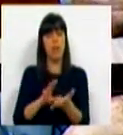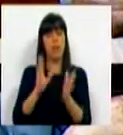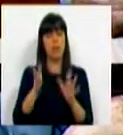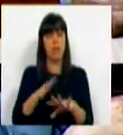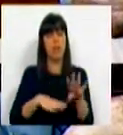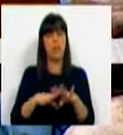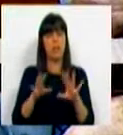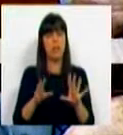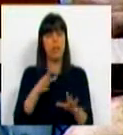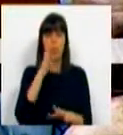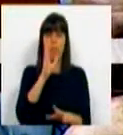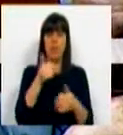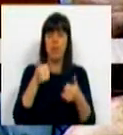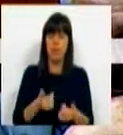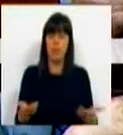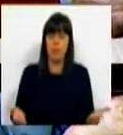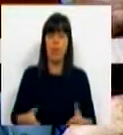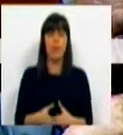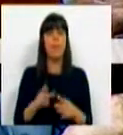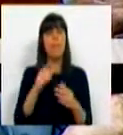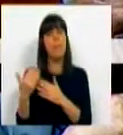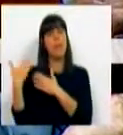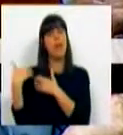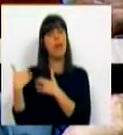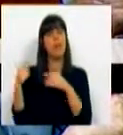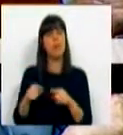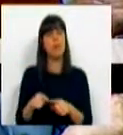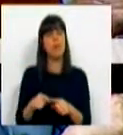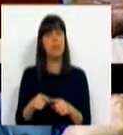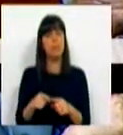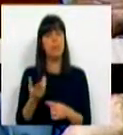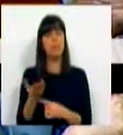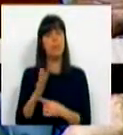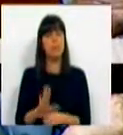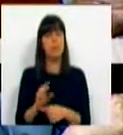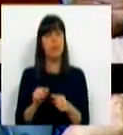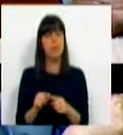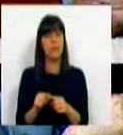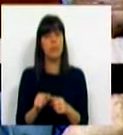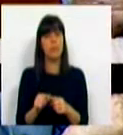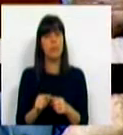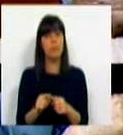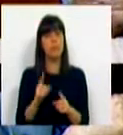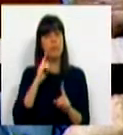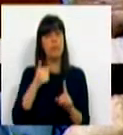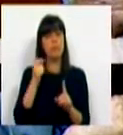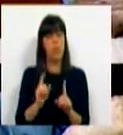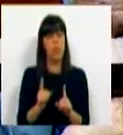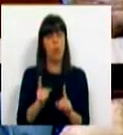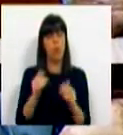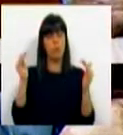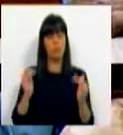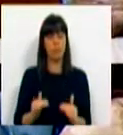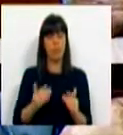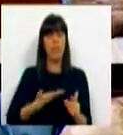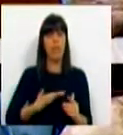ser feito, como aliás bem referiu, com uma responsabilização, por exemplo, e acima de tudo, através da